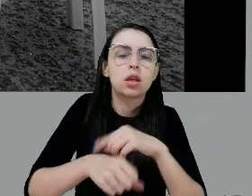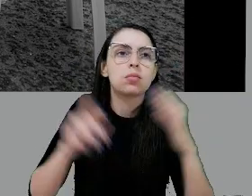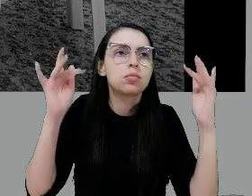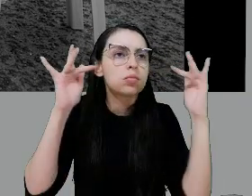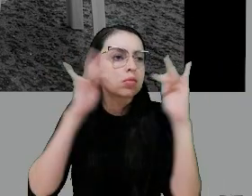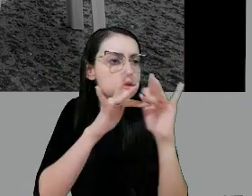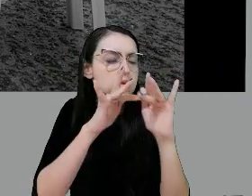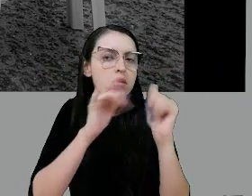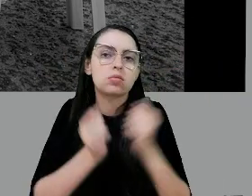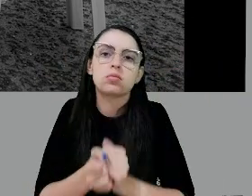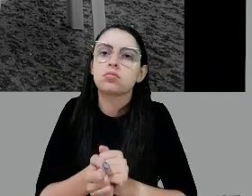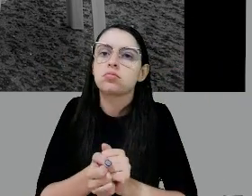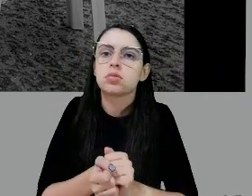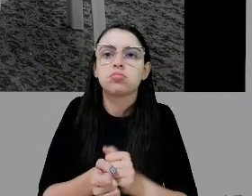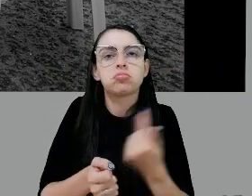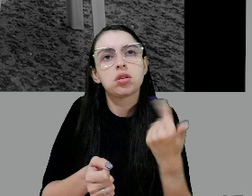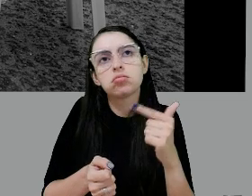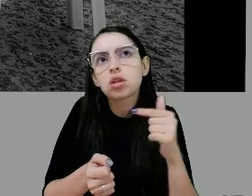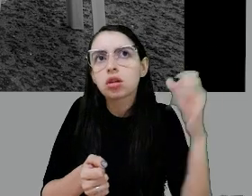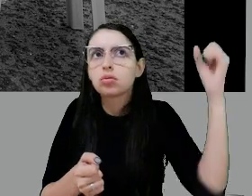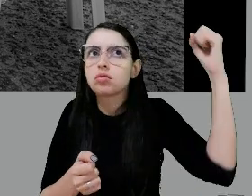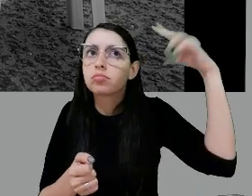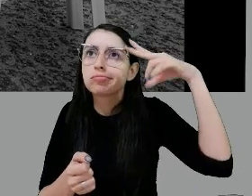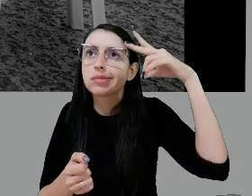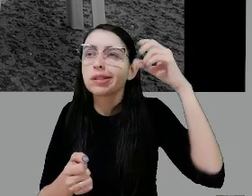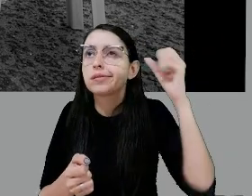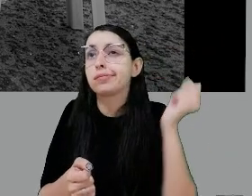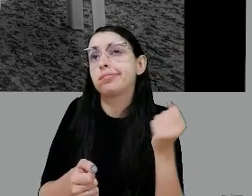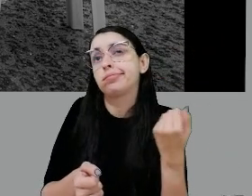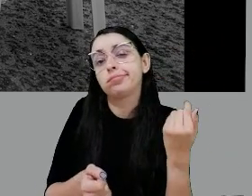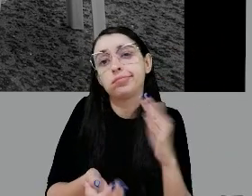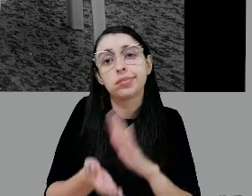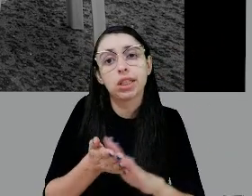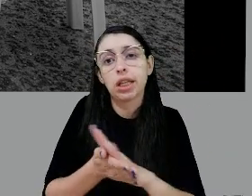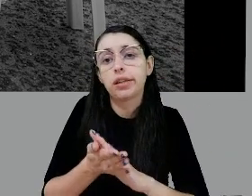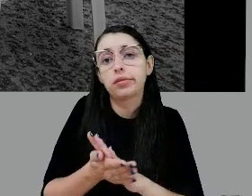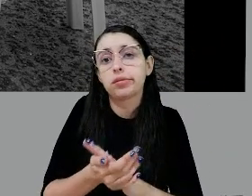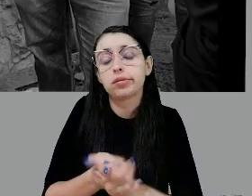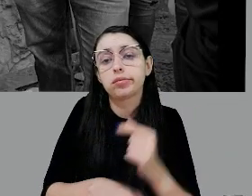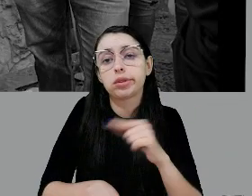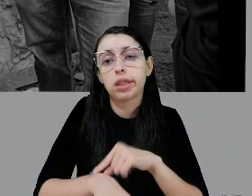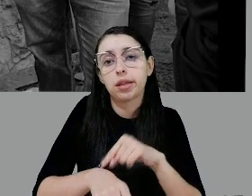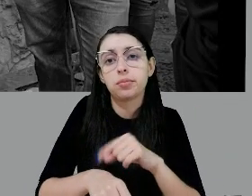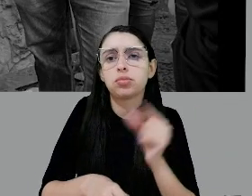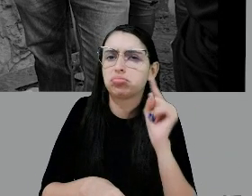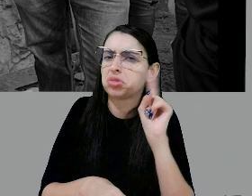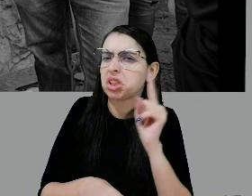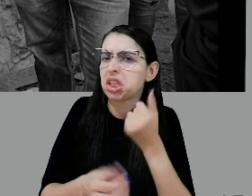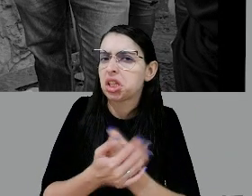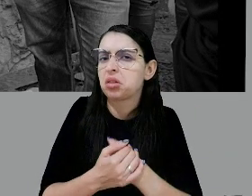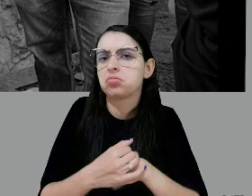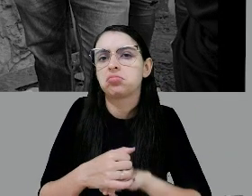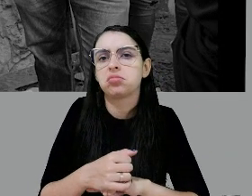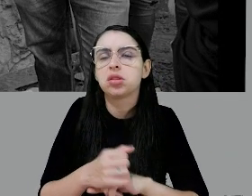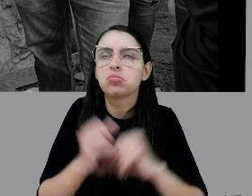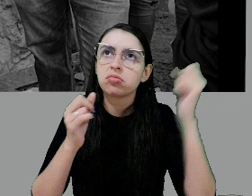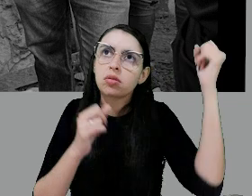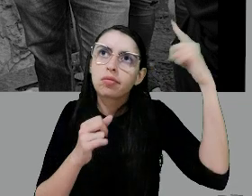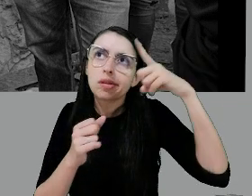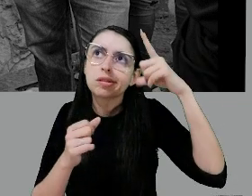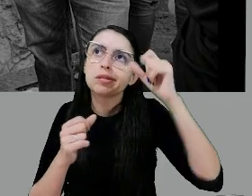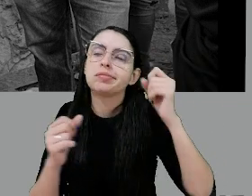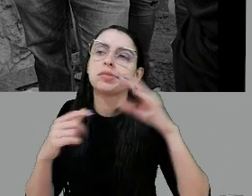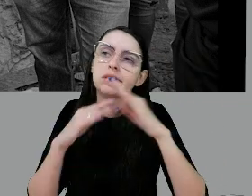e o acesso. Sem luz você não adianta ter tempo e acesso, sem tempo não adianta você